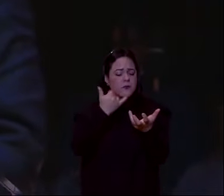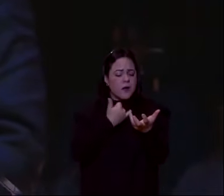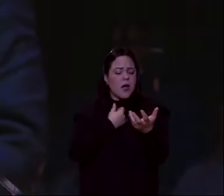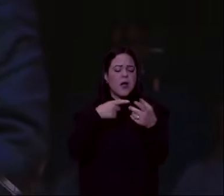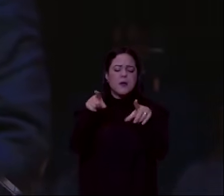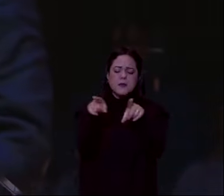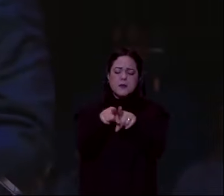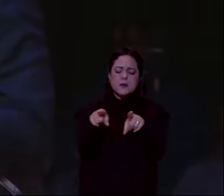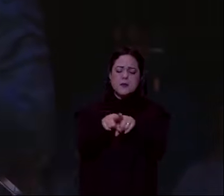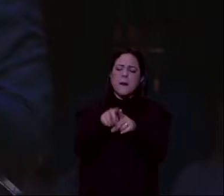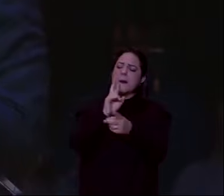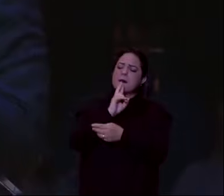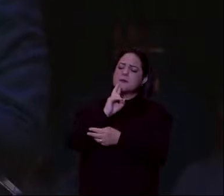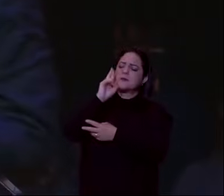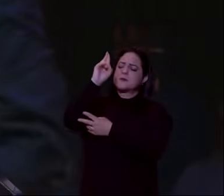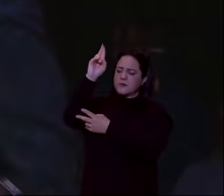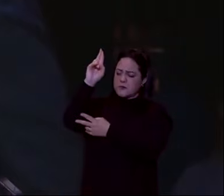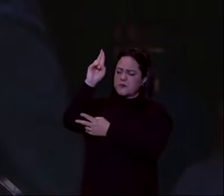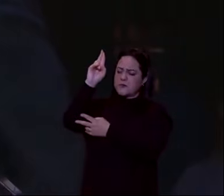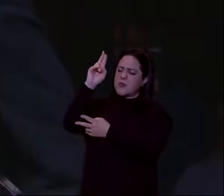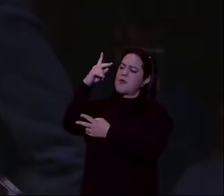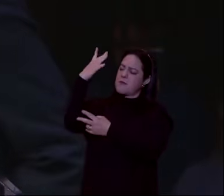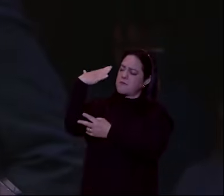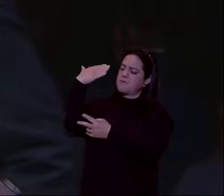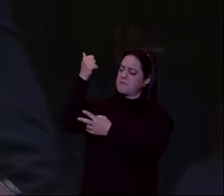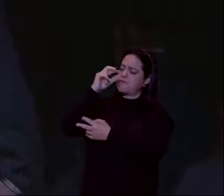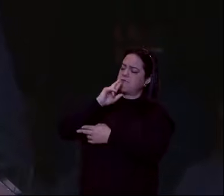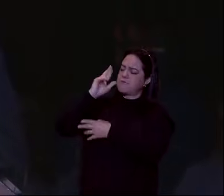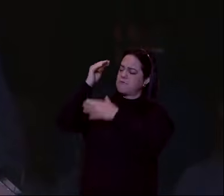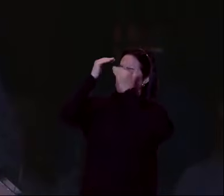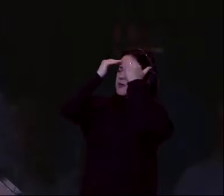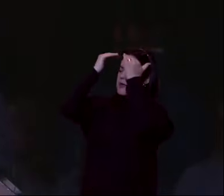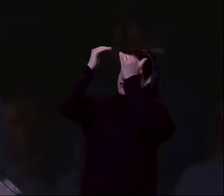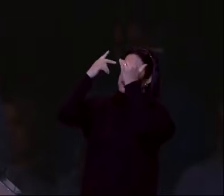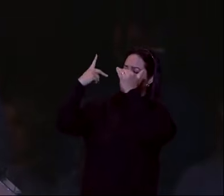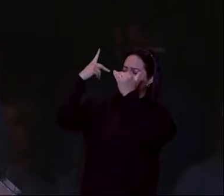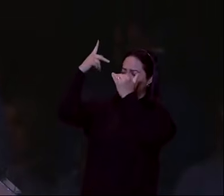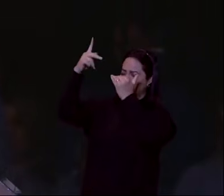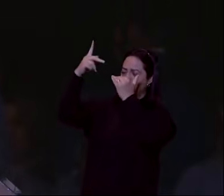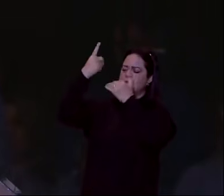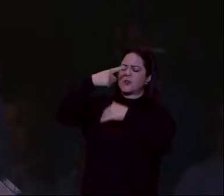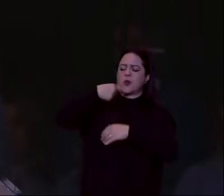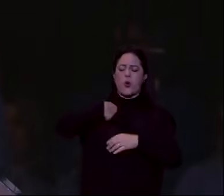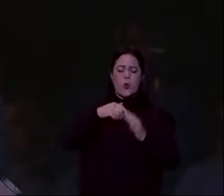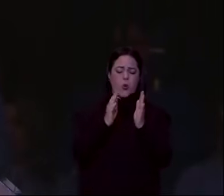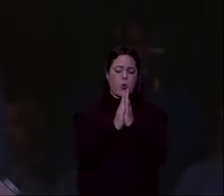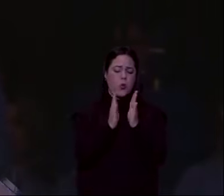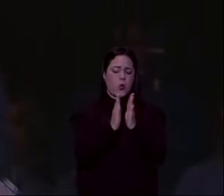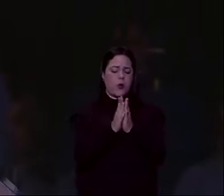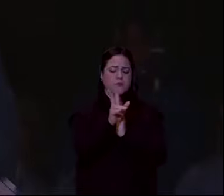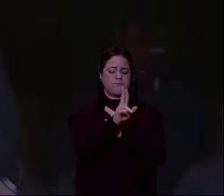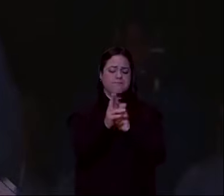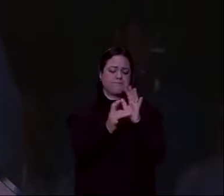mas responder ao chamado do teu Espírito nas nossas vidas. É aquilo que oramos em